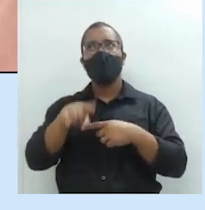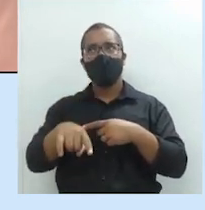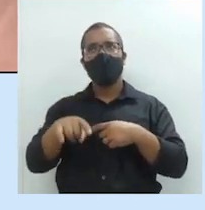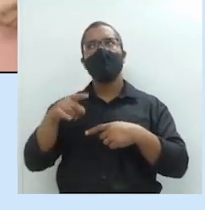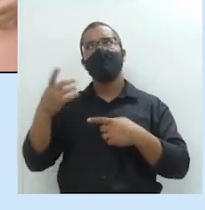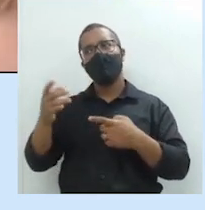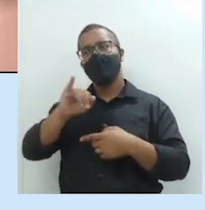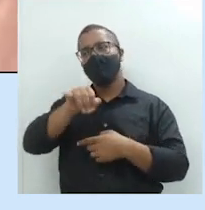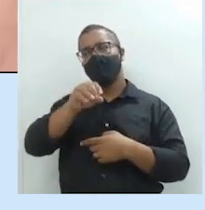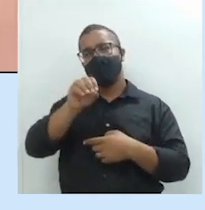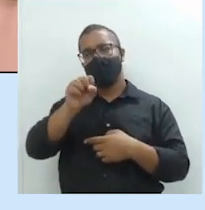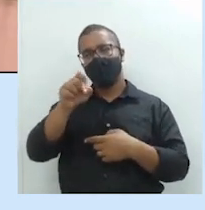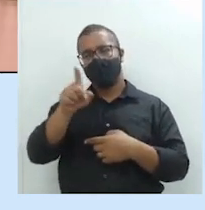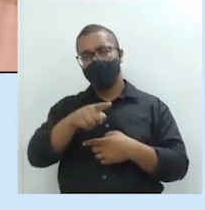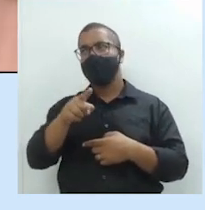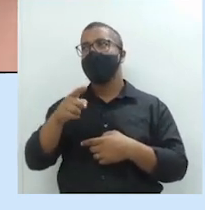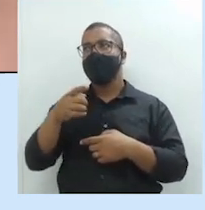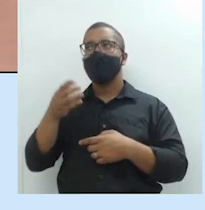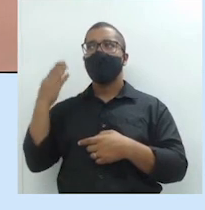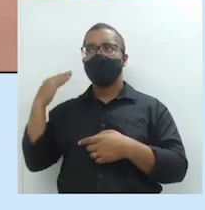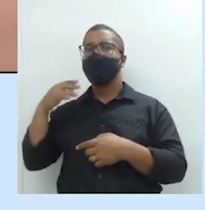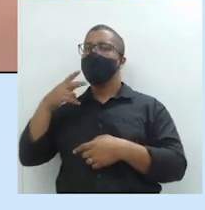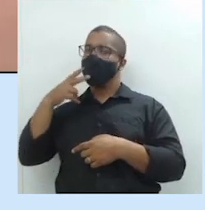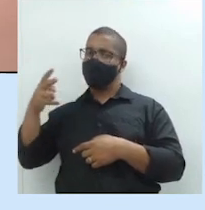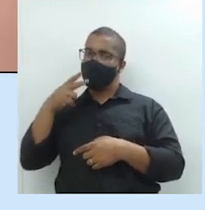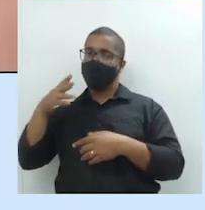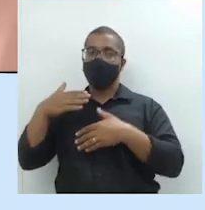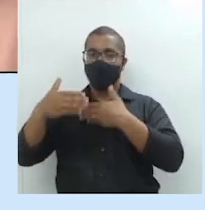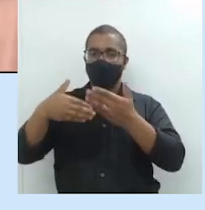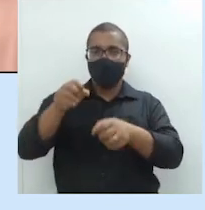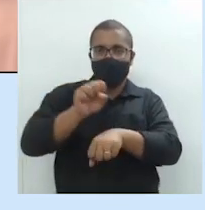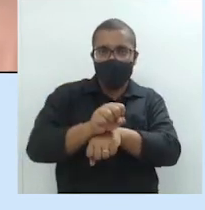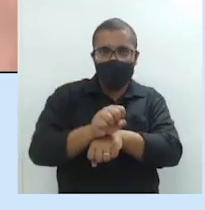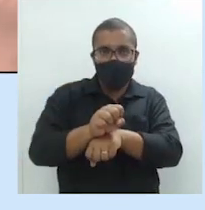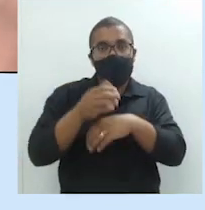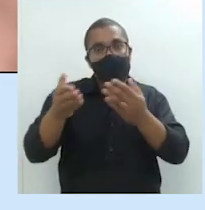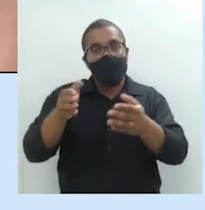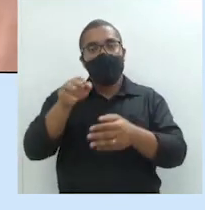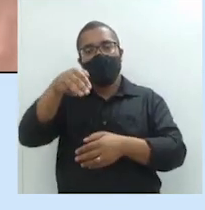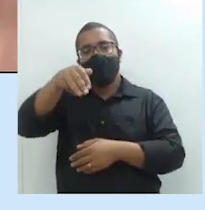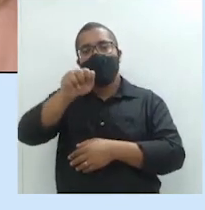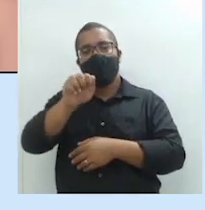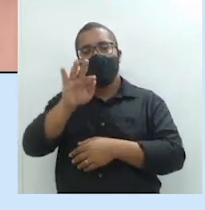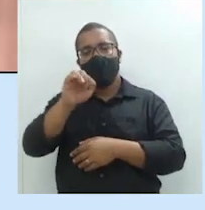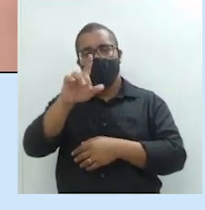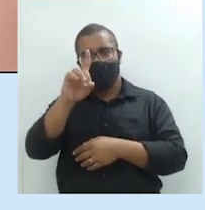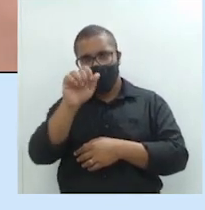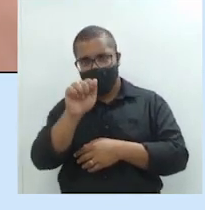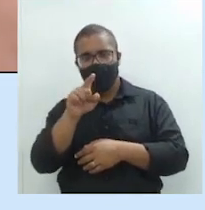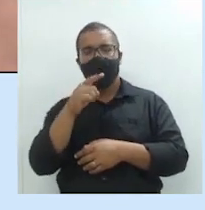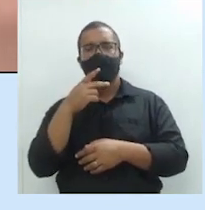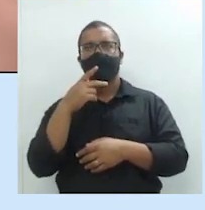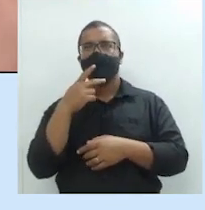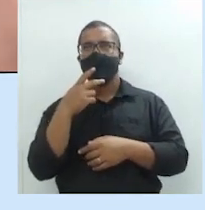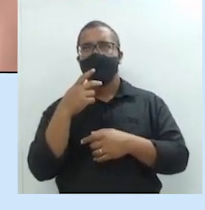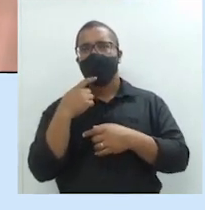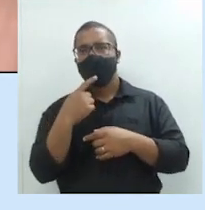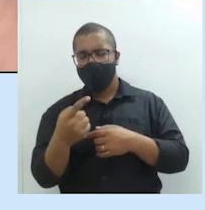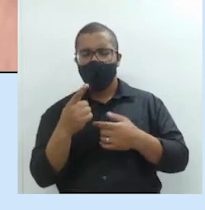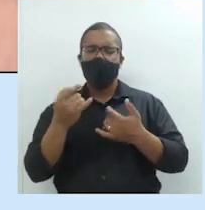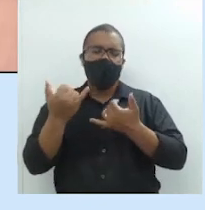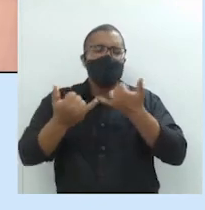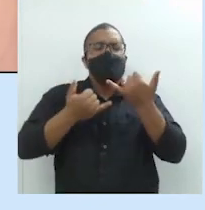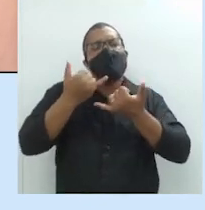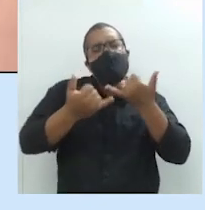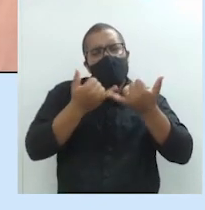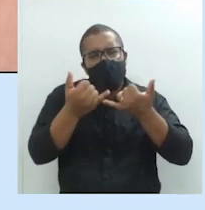Nesse caso, quando Mafalda diz que está brincando de governo e não vai fazer nada, ela está fazendo uma crítica ao